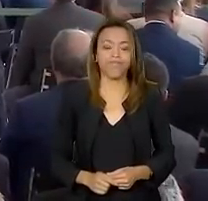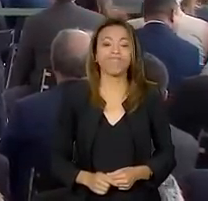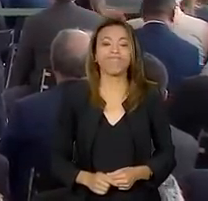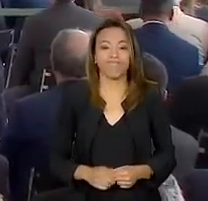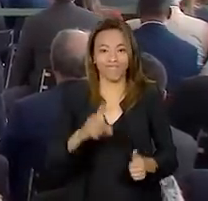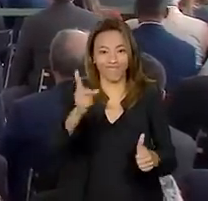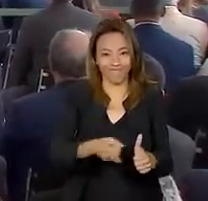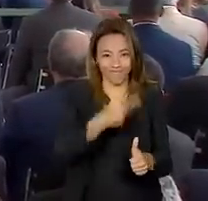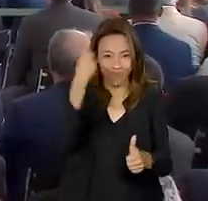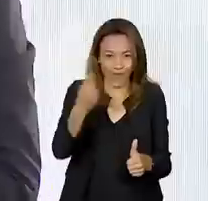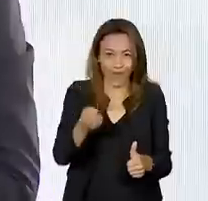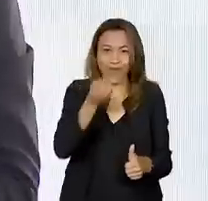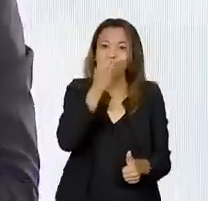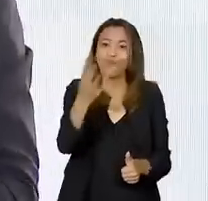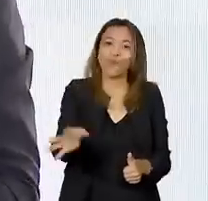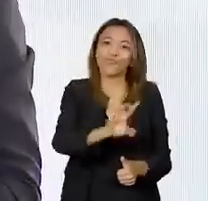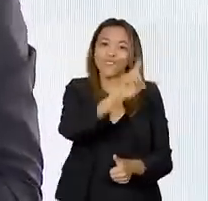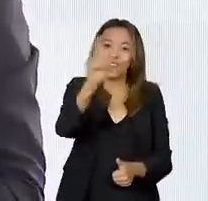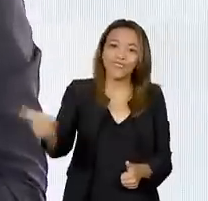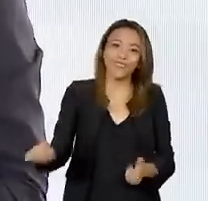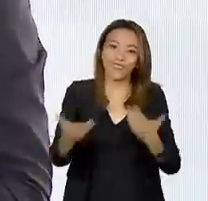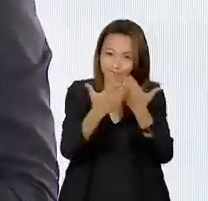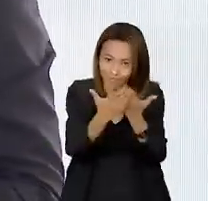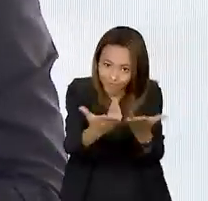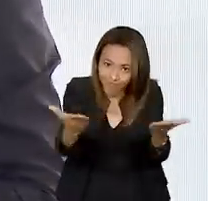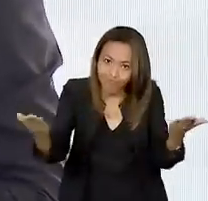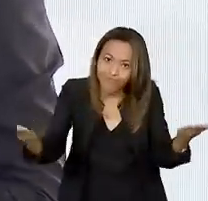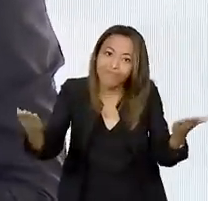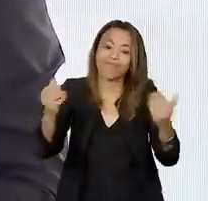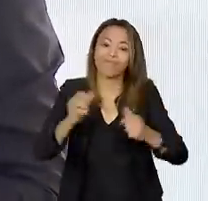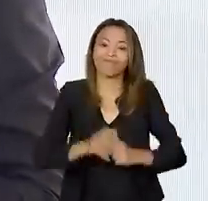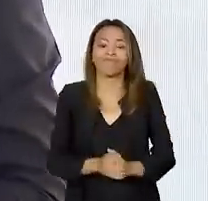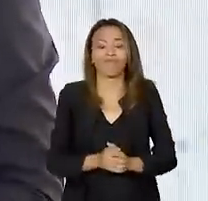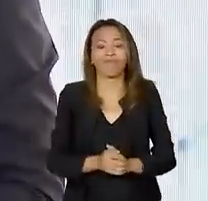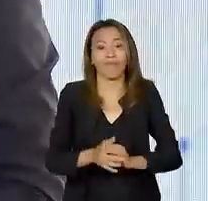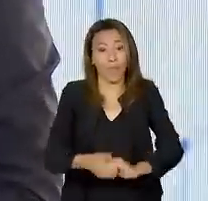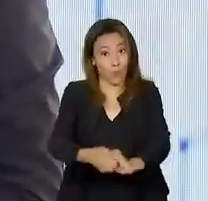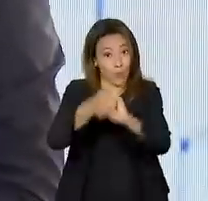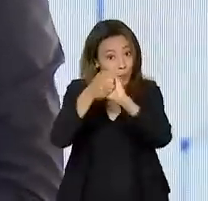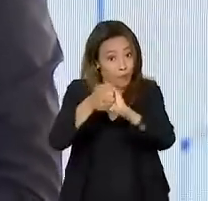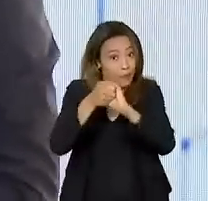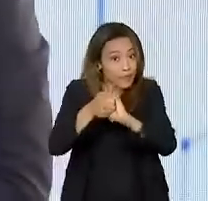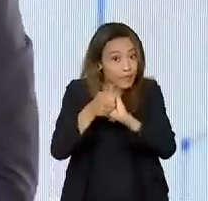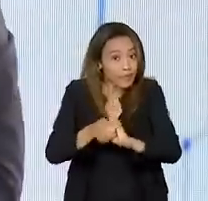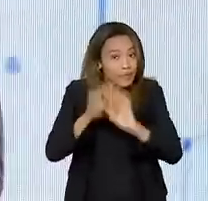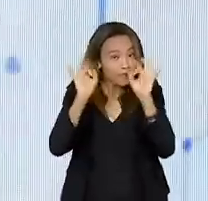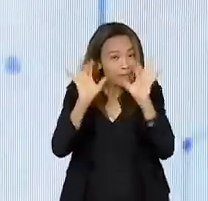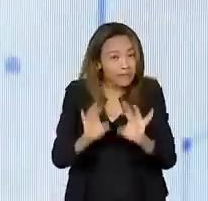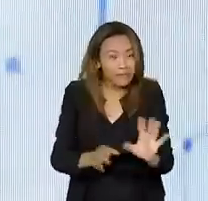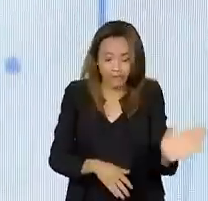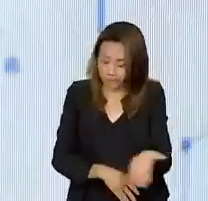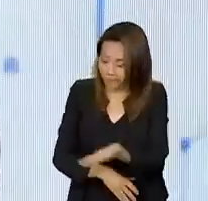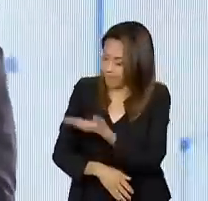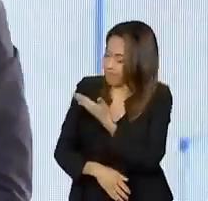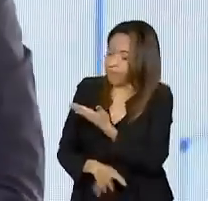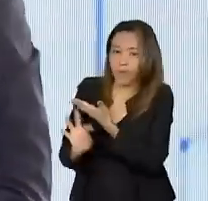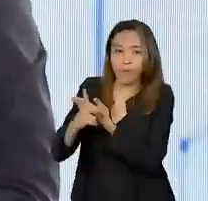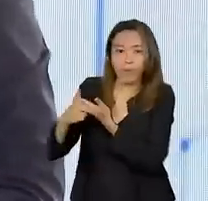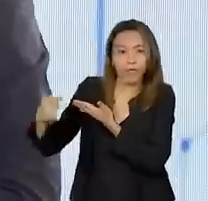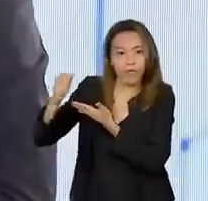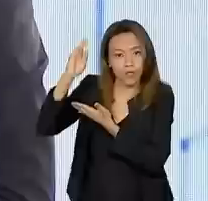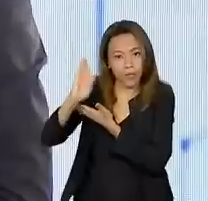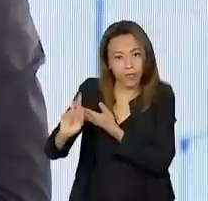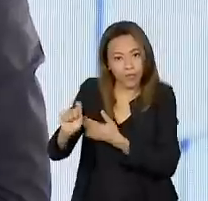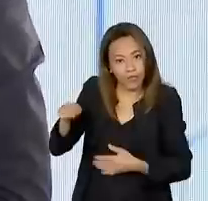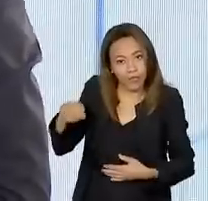Primeiro, bom dia a todas e todos. Cumprimento especial aqui ao presidente da República,